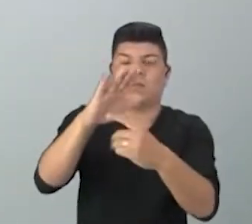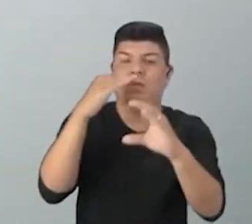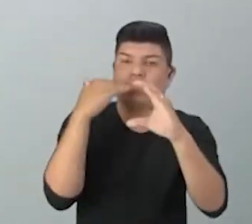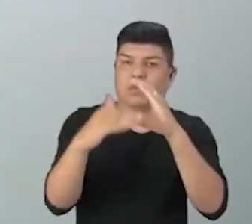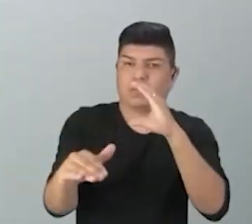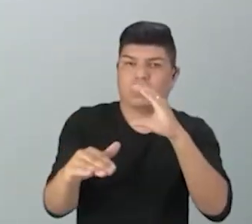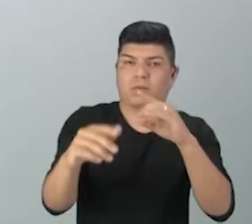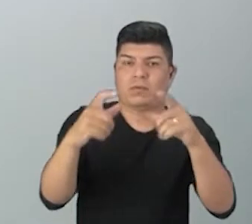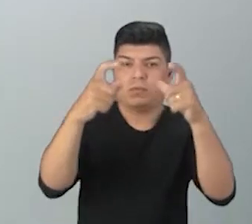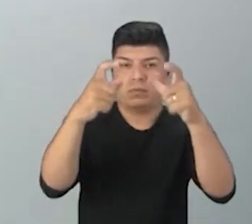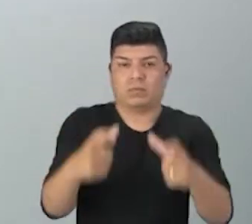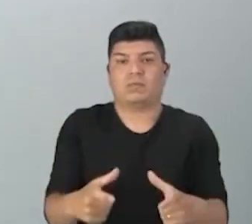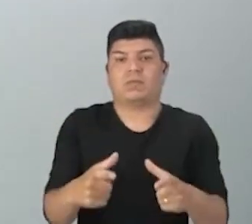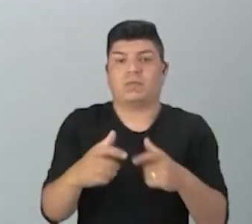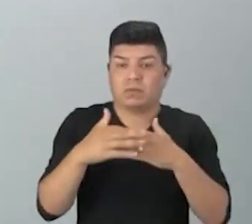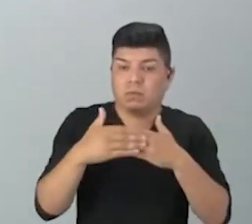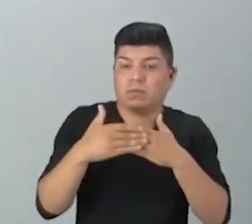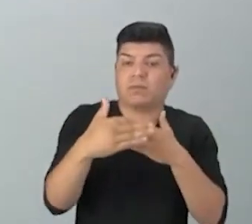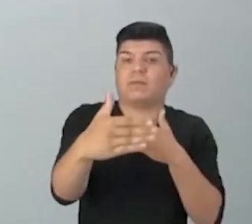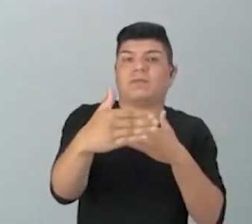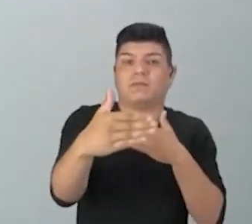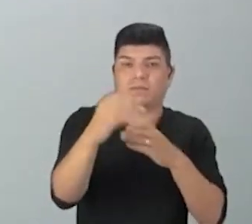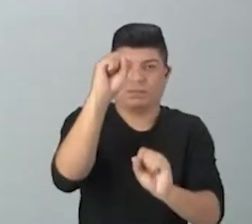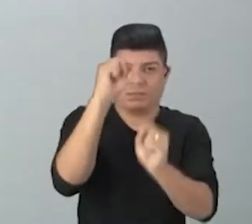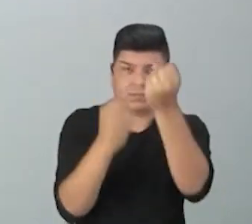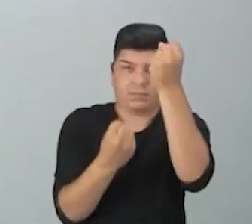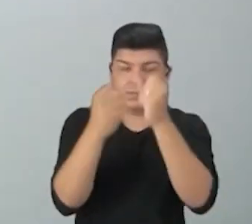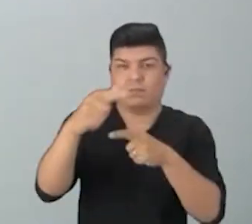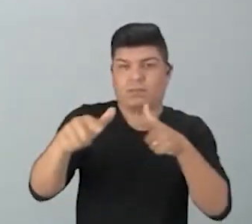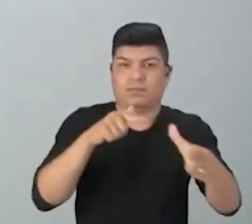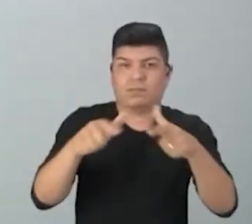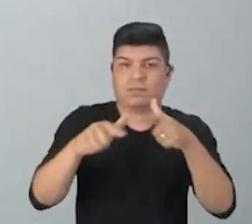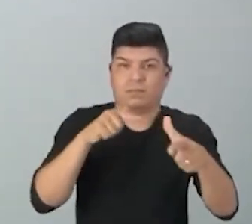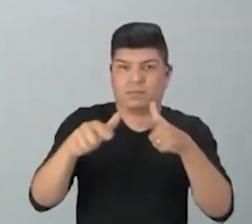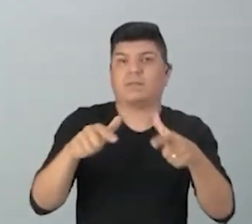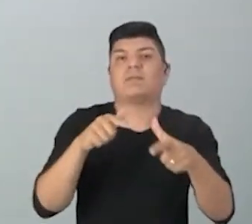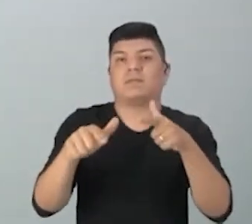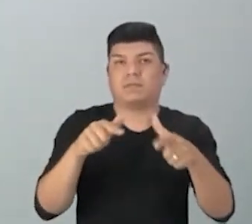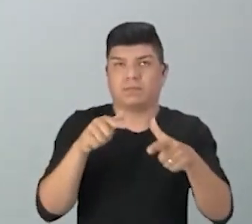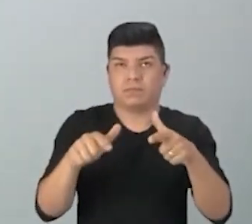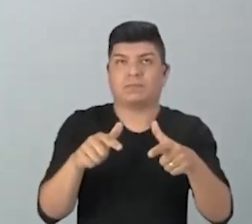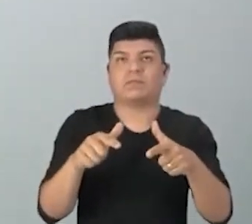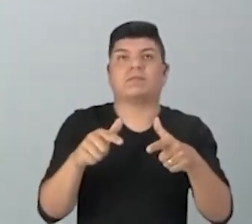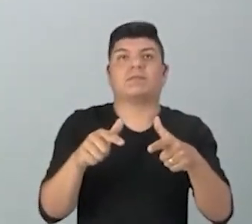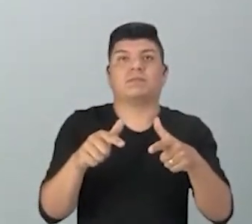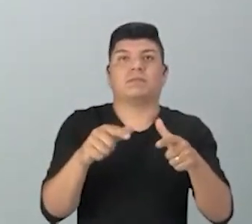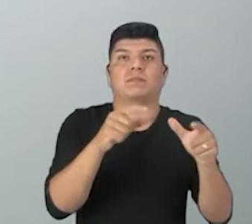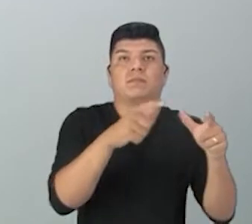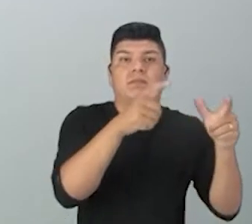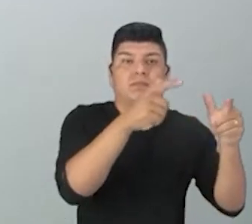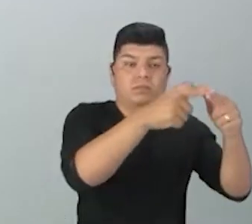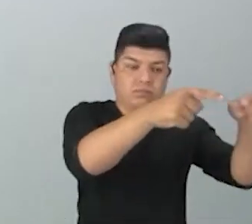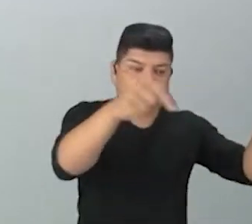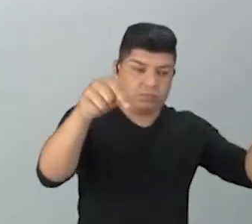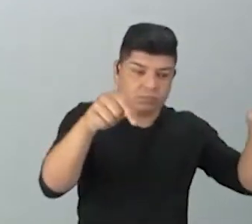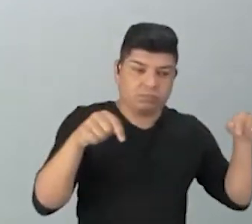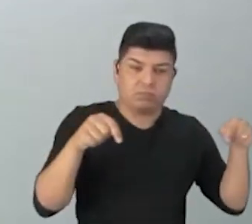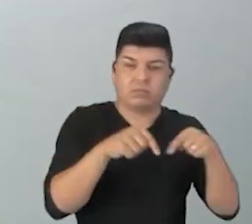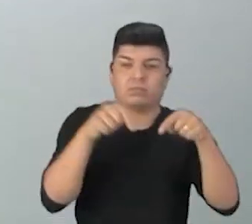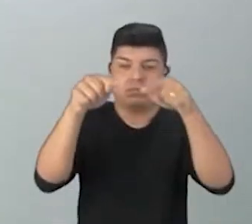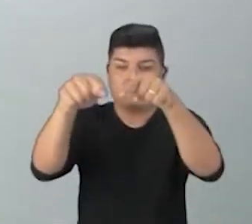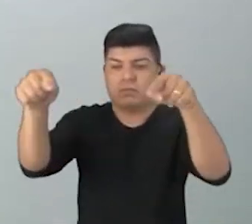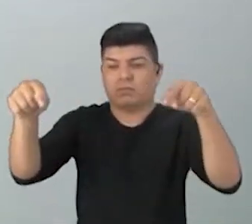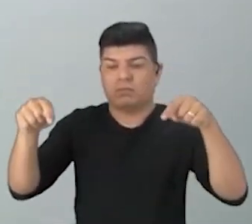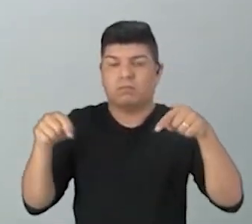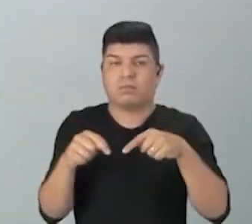do terreno EA partir disso a máquina trabalha por telemetria a cada metro quadrado ela vai ter então